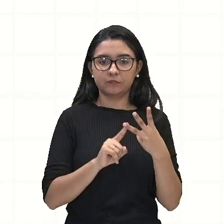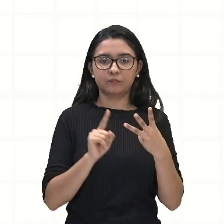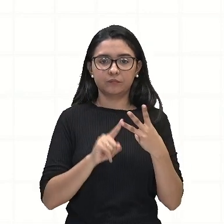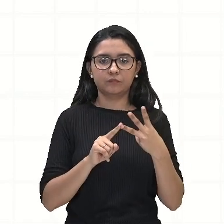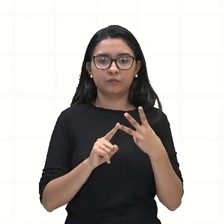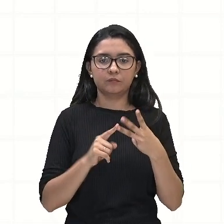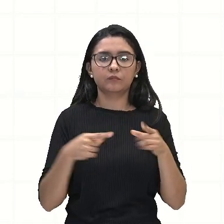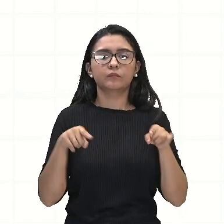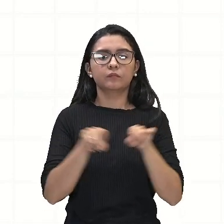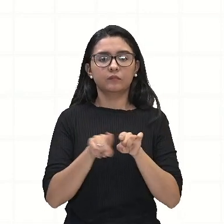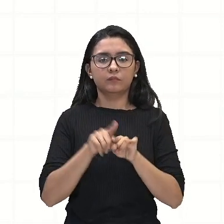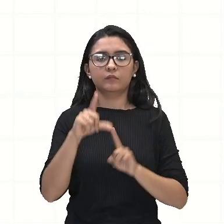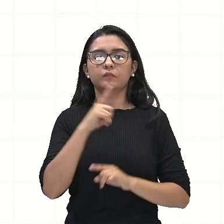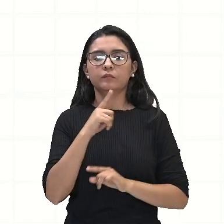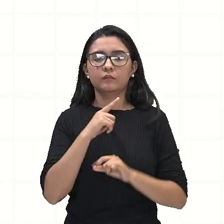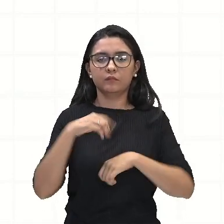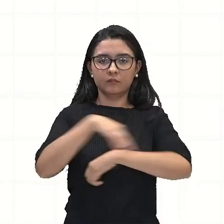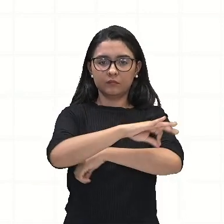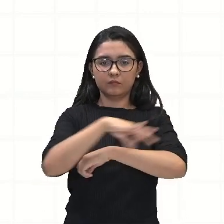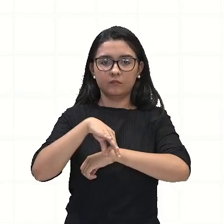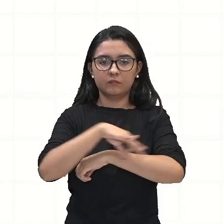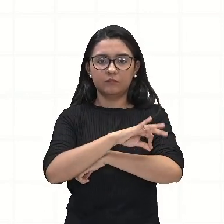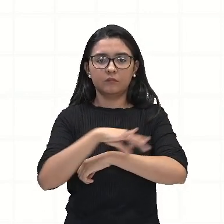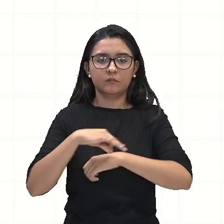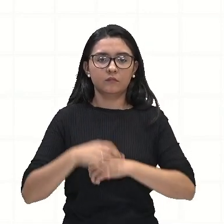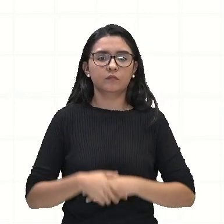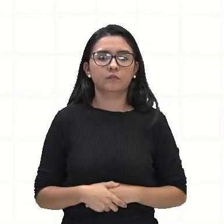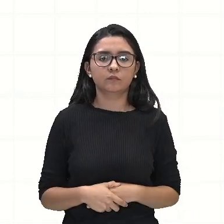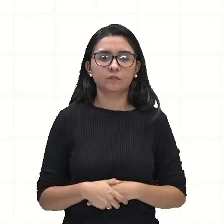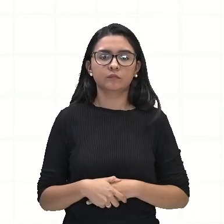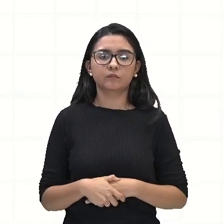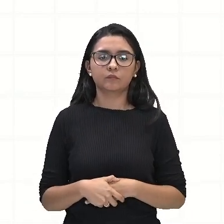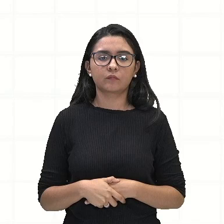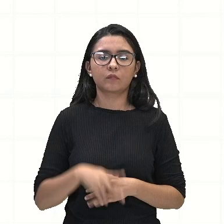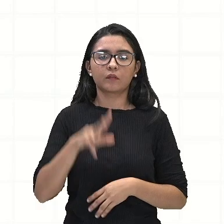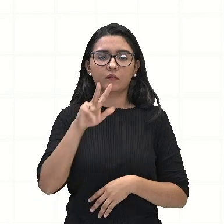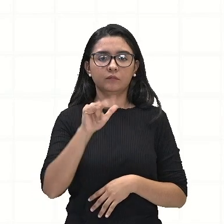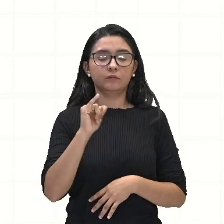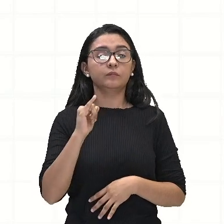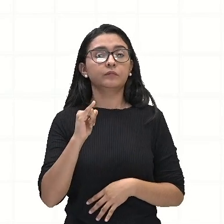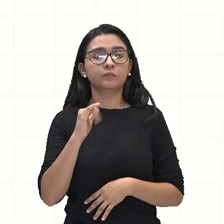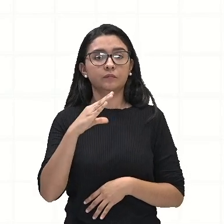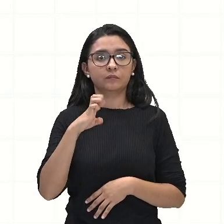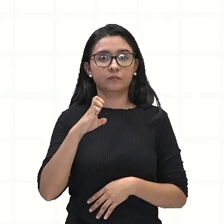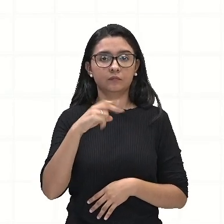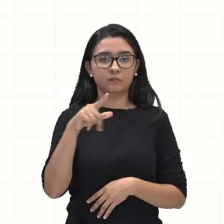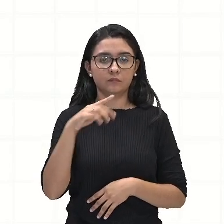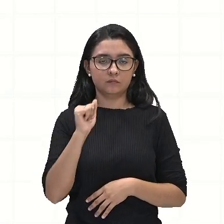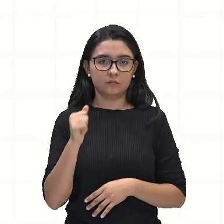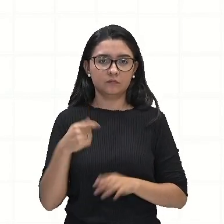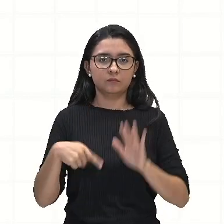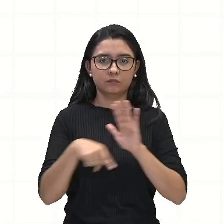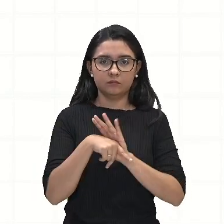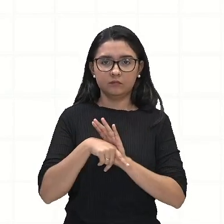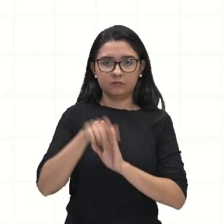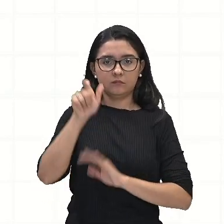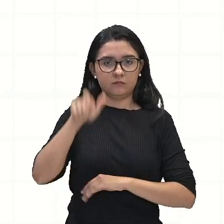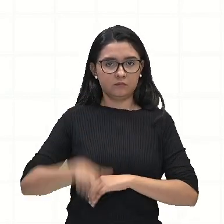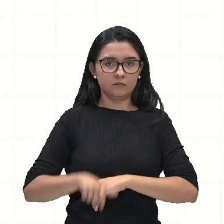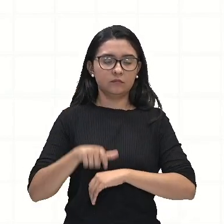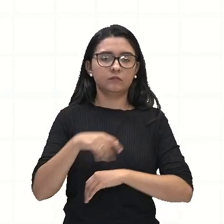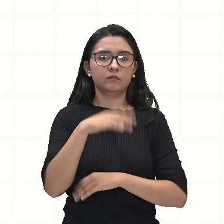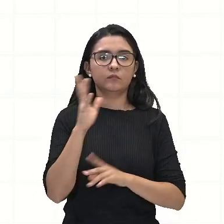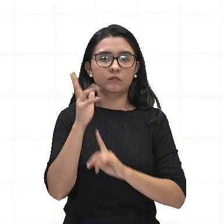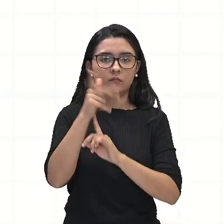vocês estão vendo, a Villa Capra della Rotonda, em Vicenza, que foi feita por Palladio. Então,